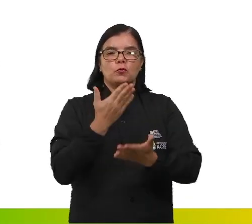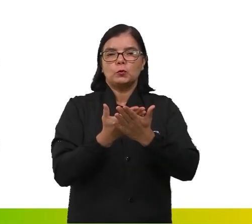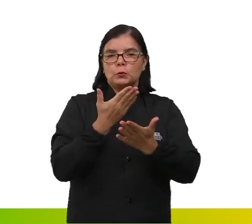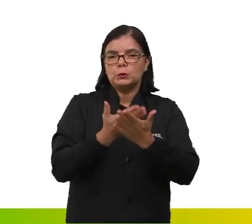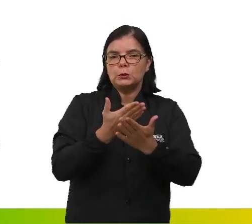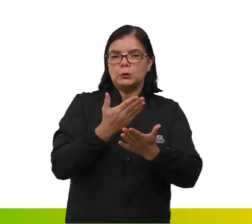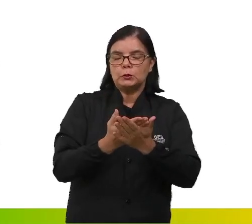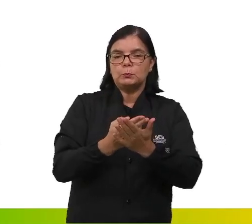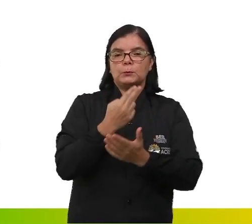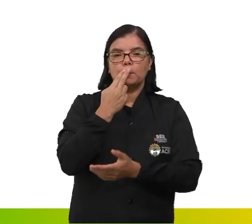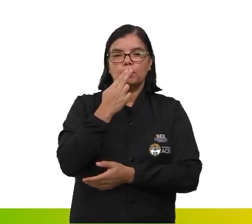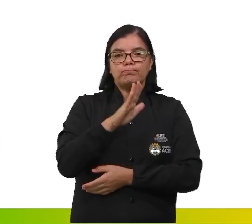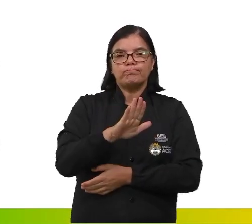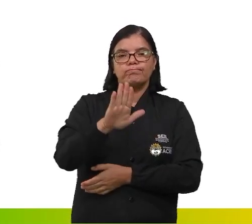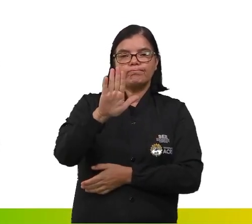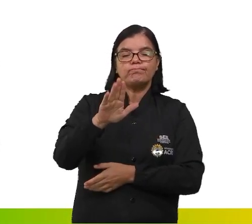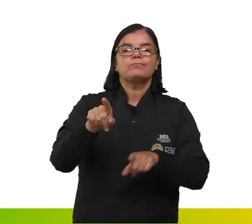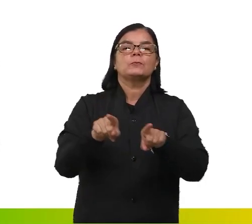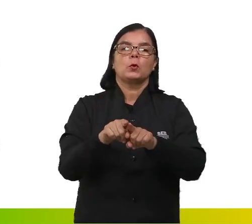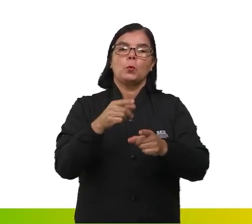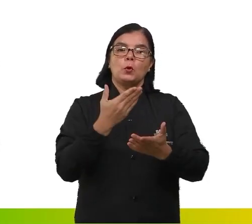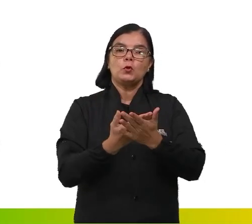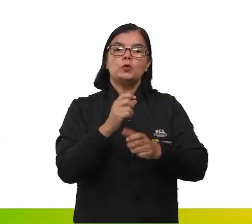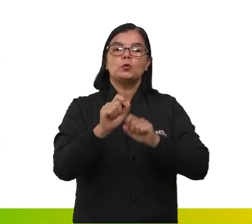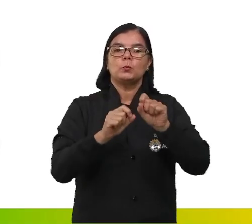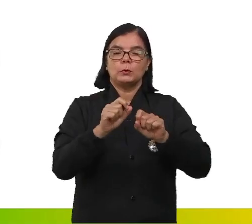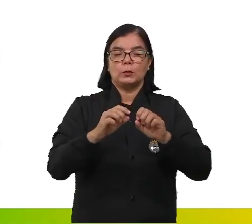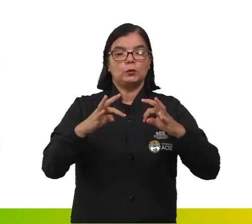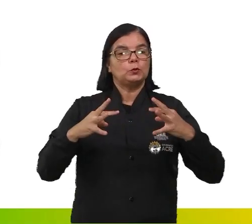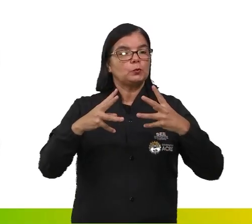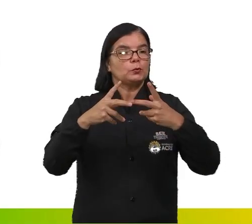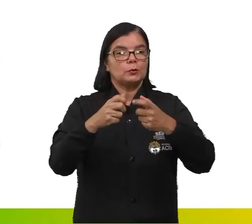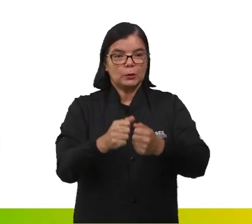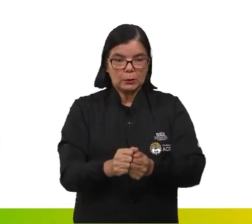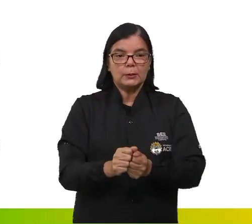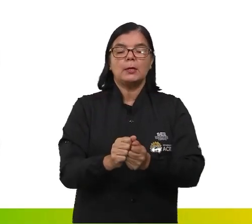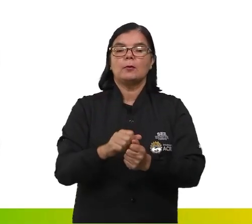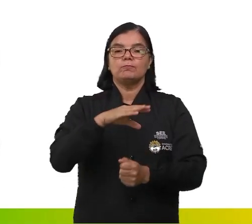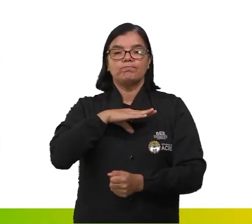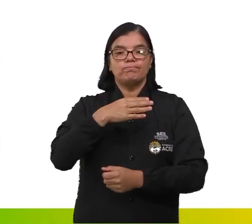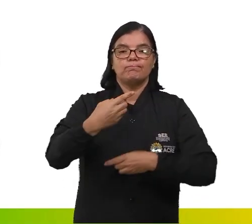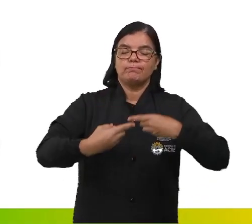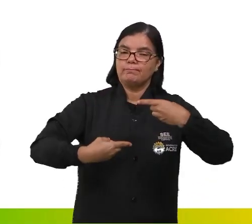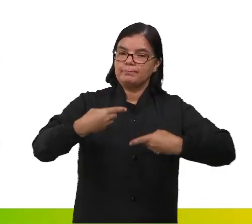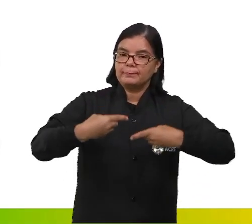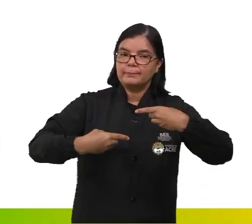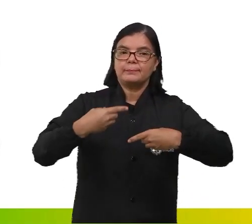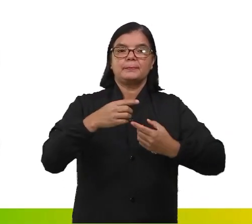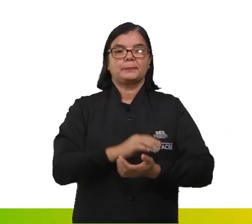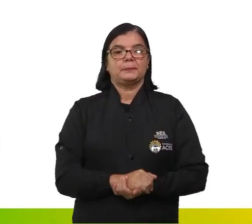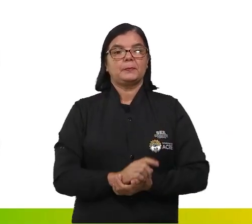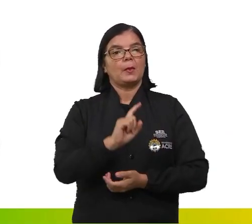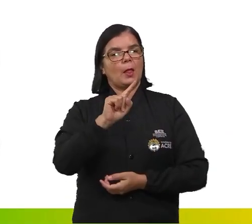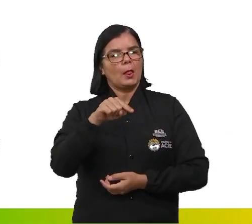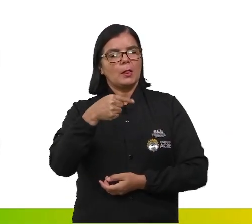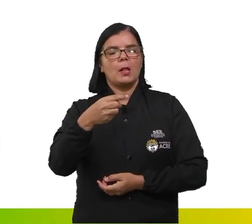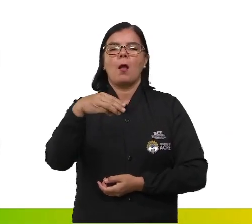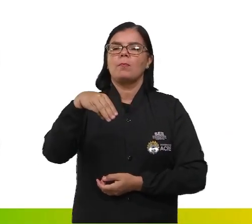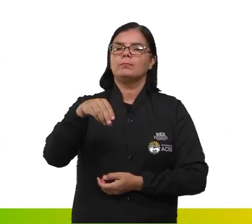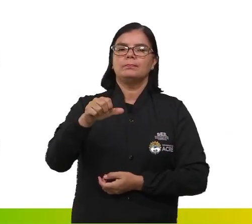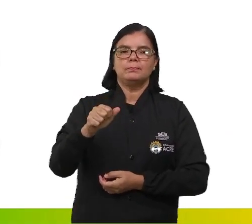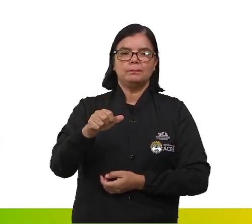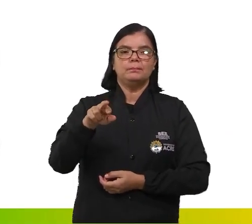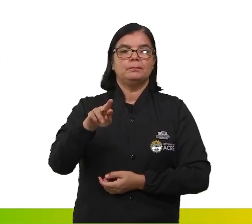do nazismo, conhecido por os seus estudos sobre o totalitarismo e a ação política. E depois nós temos